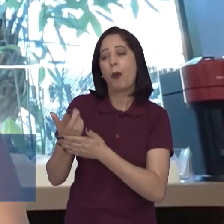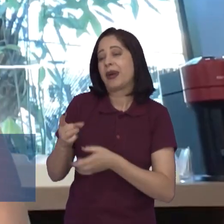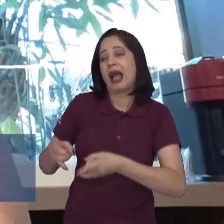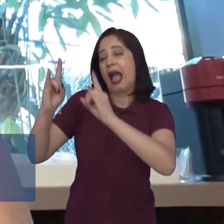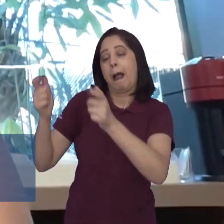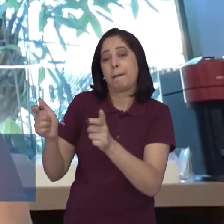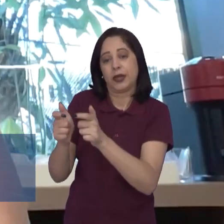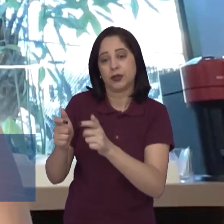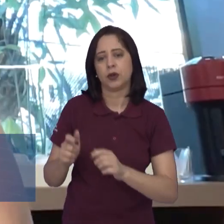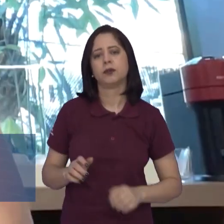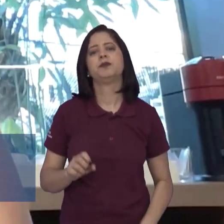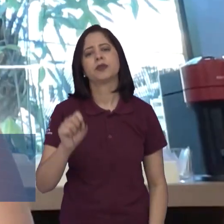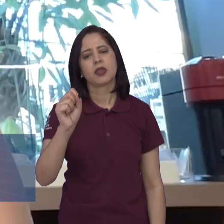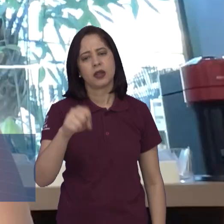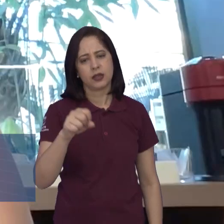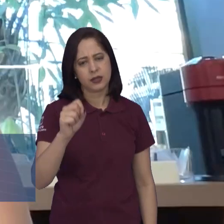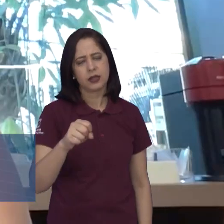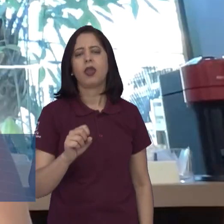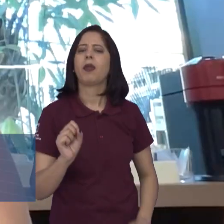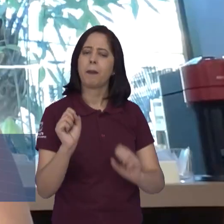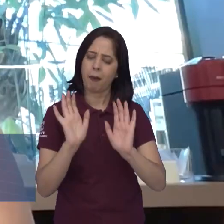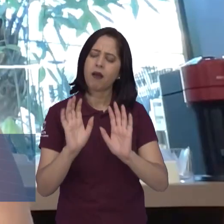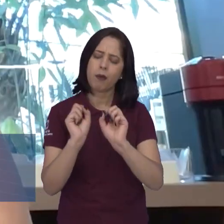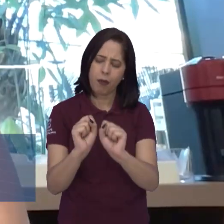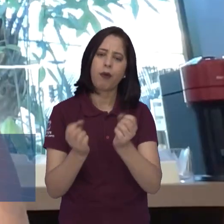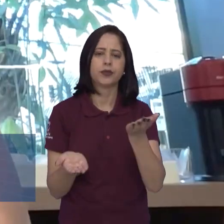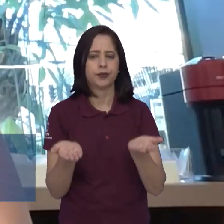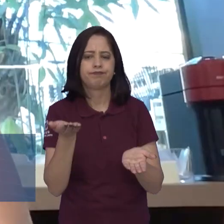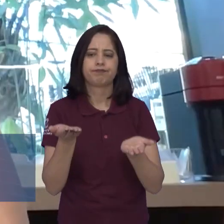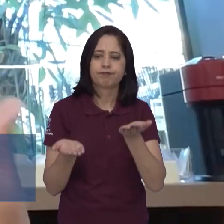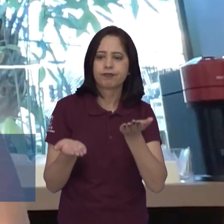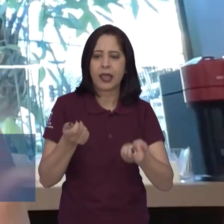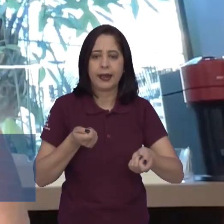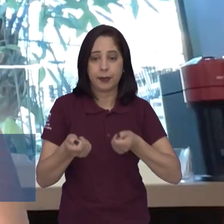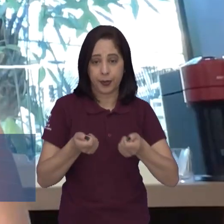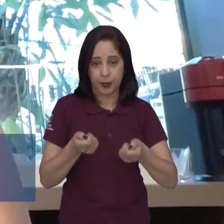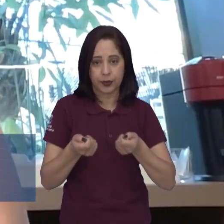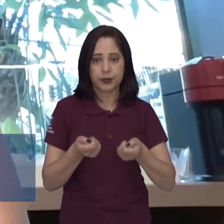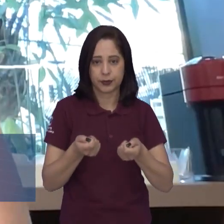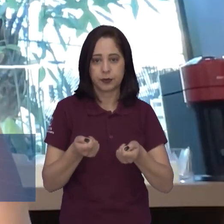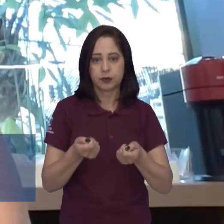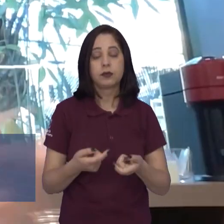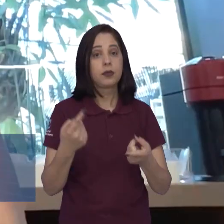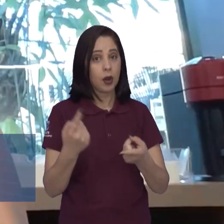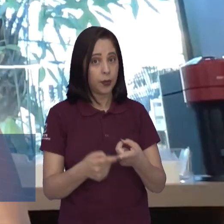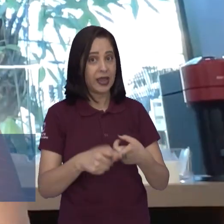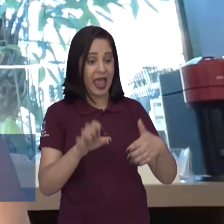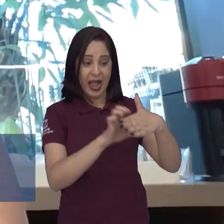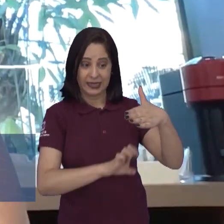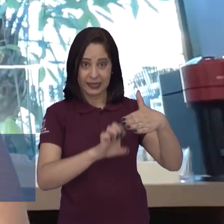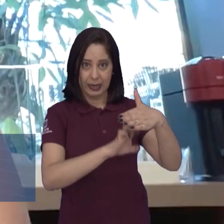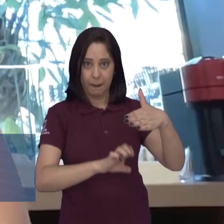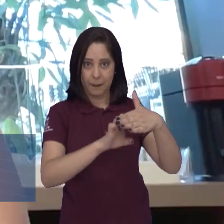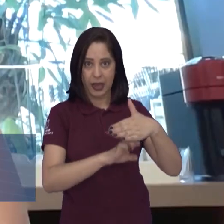acredito que sempre tem como a gente dosar, porque existe uma iniciativa privada grande para que vários